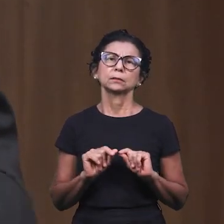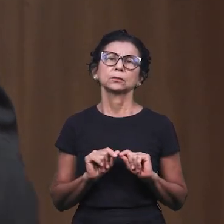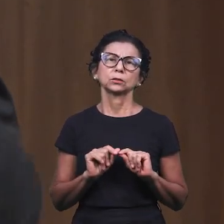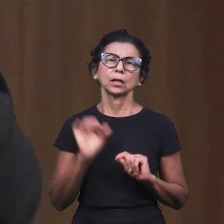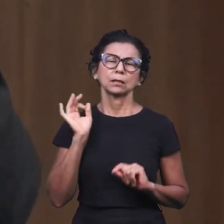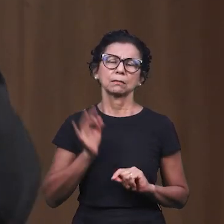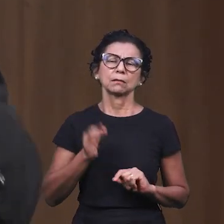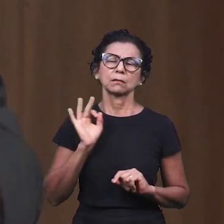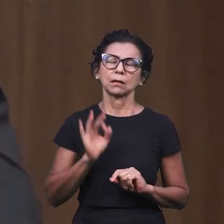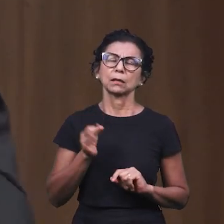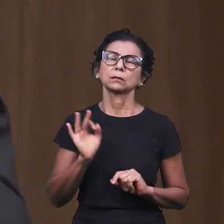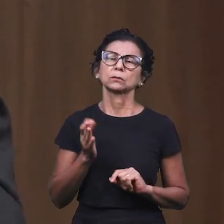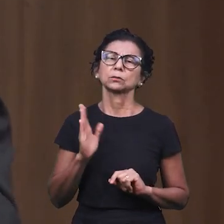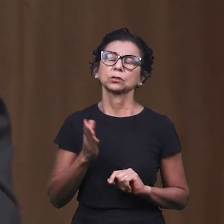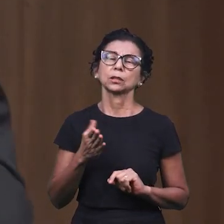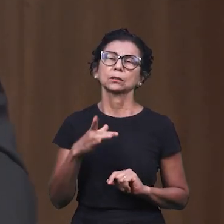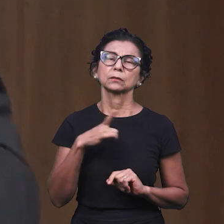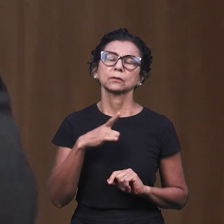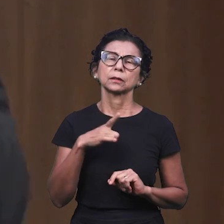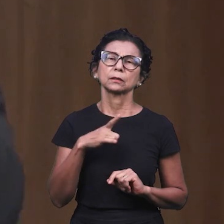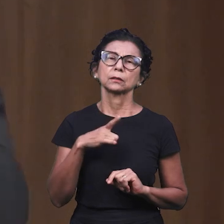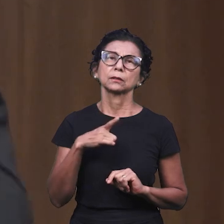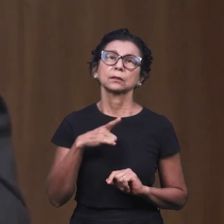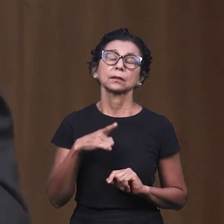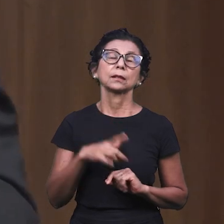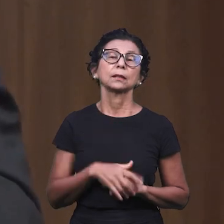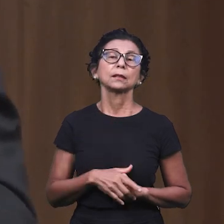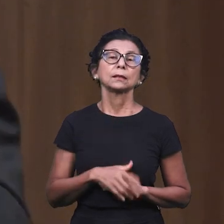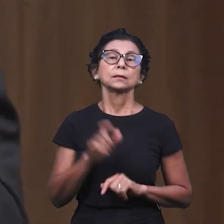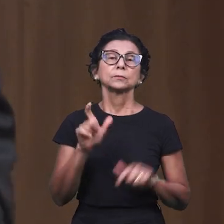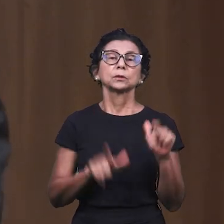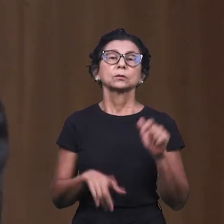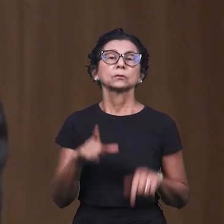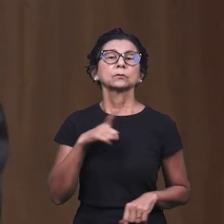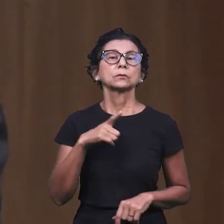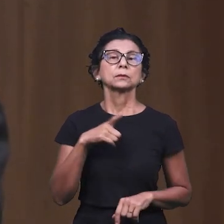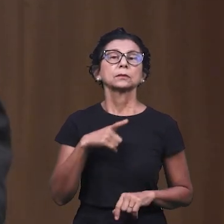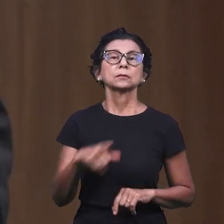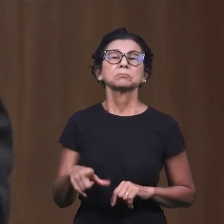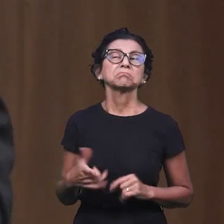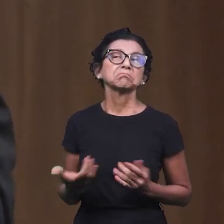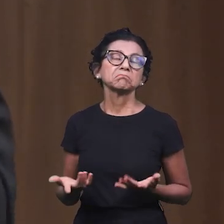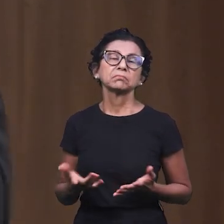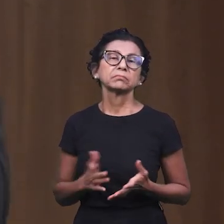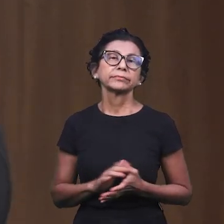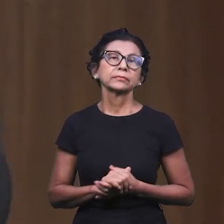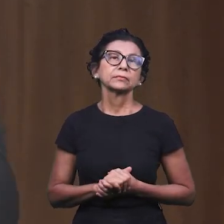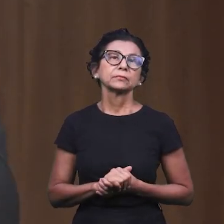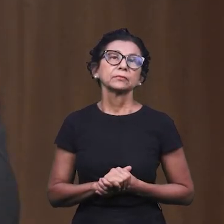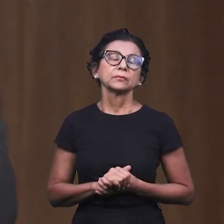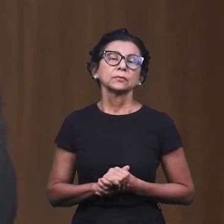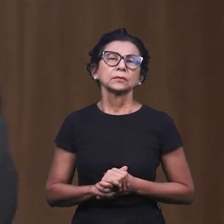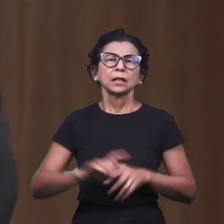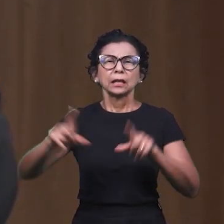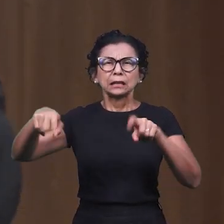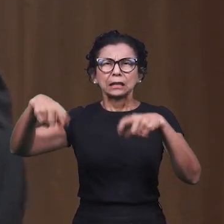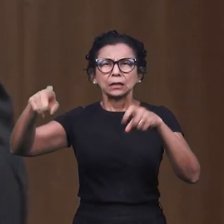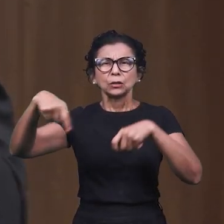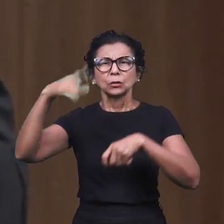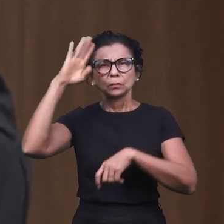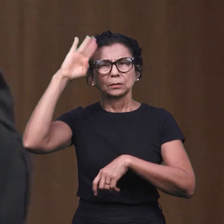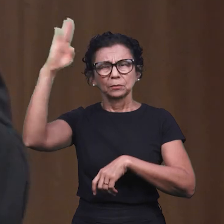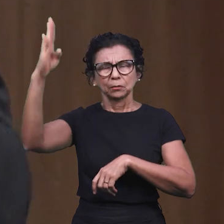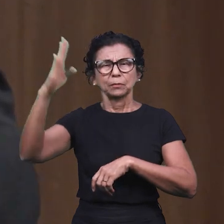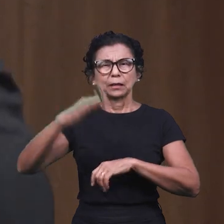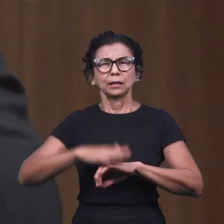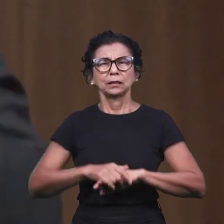Apocalipse, em outra época foi Neemias, enfim, mas os irmãos falam e a gente se